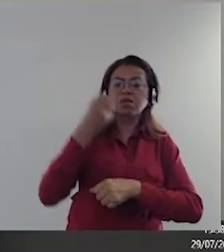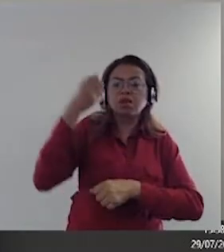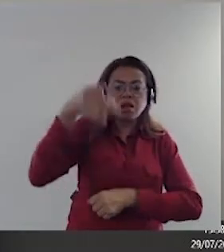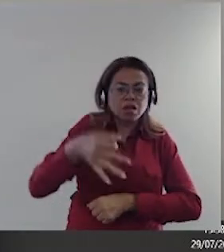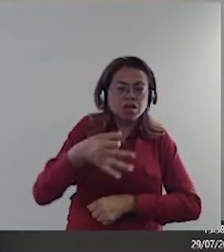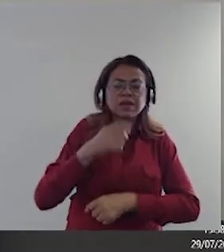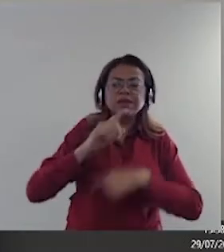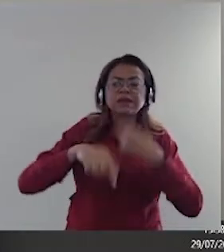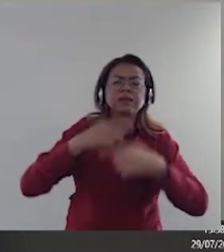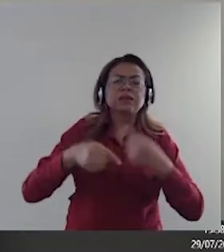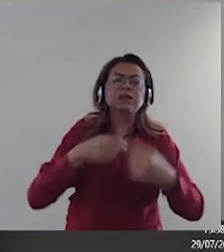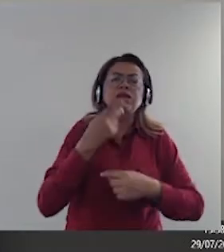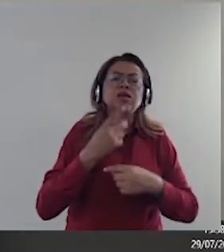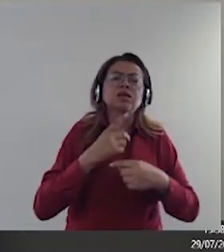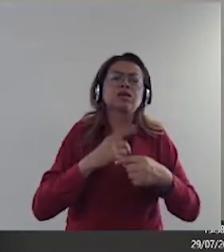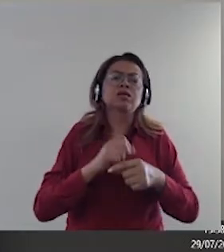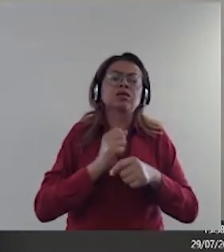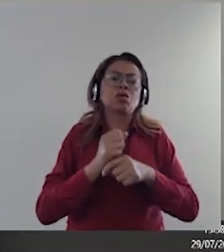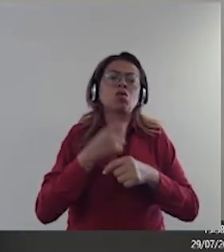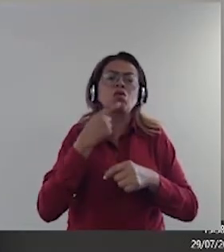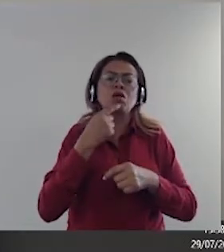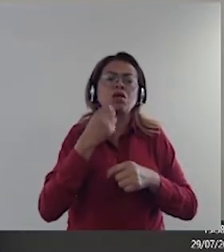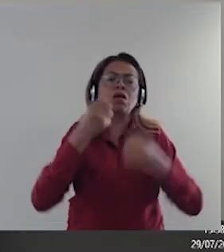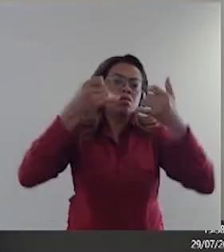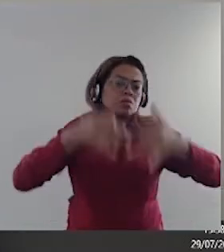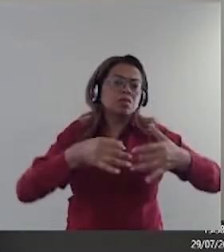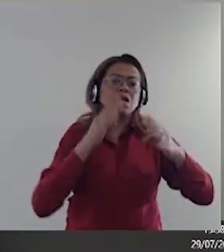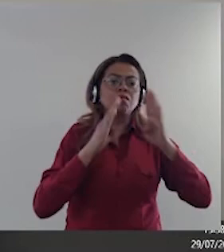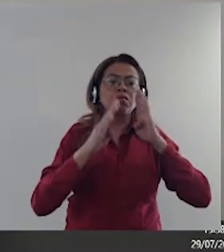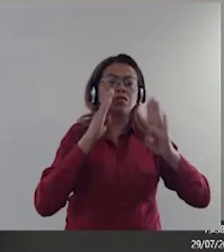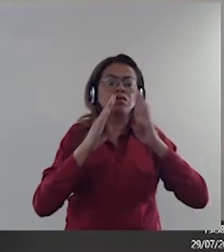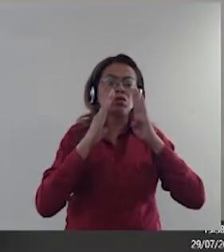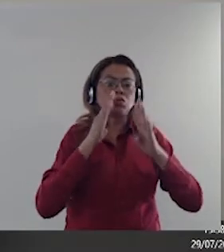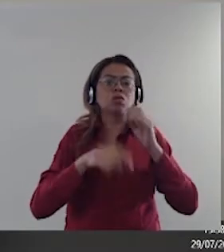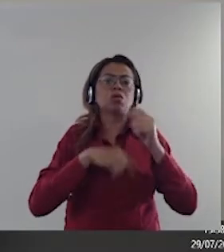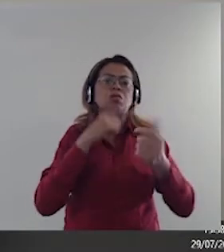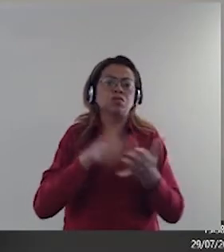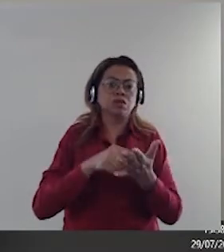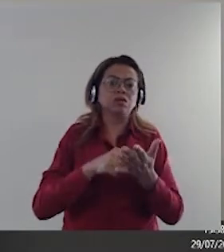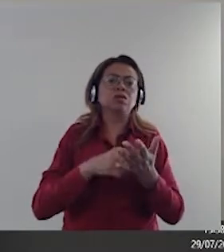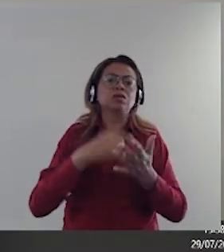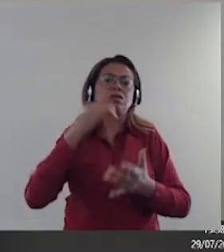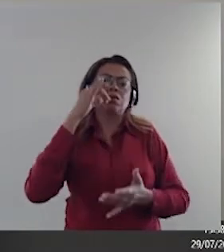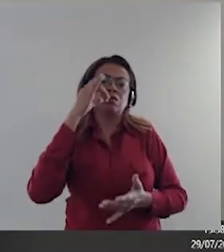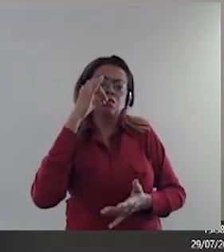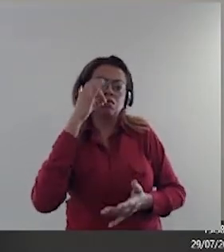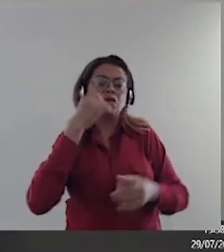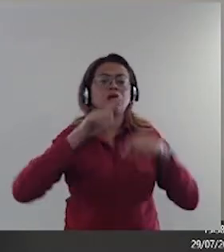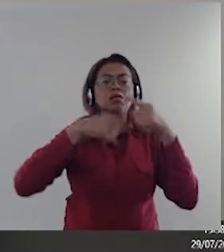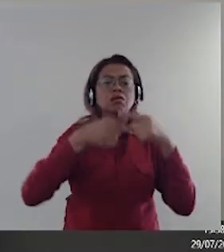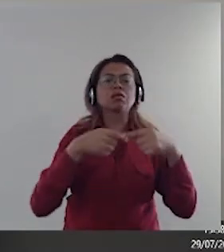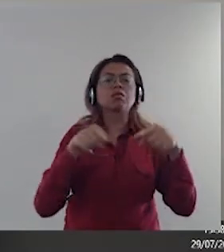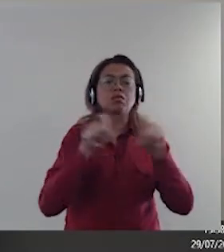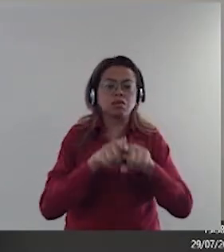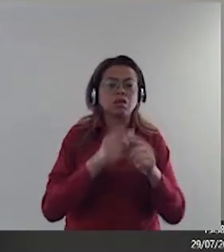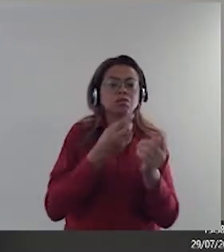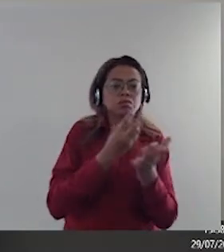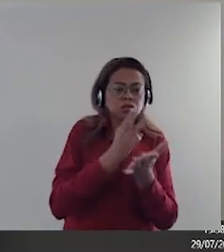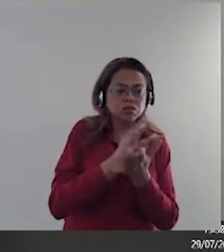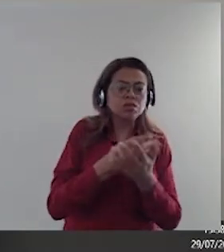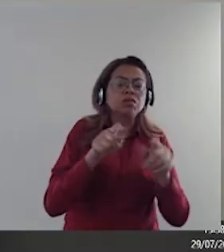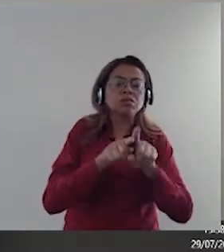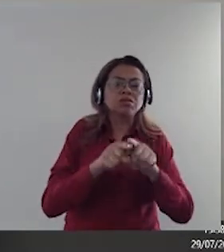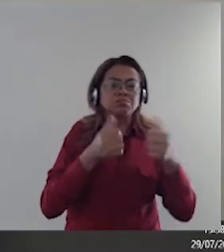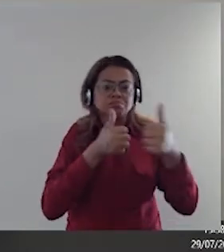seus tentáculos, ele falava dos tentáculos do Facebook, como é o caso do Instagram e do WhatsApp, são verdadeiros monstros a perseguir